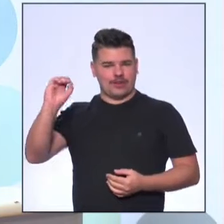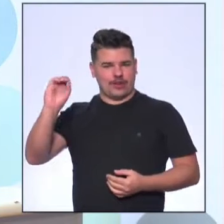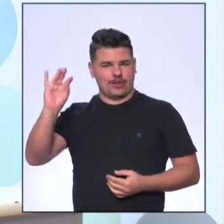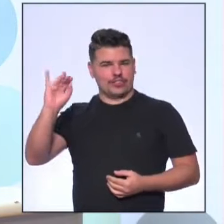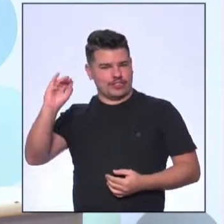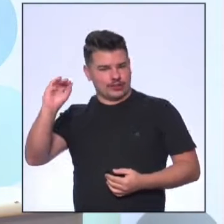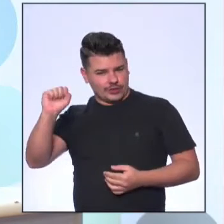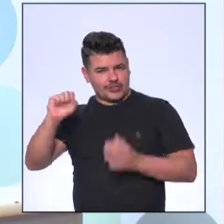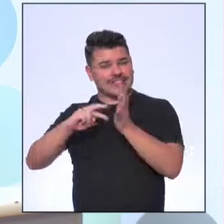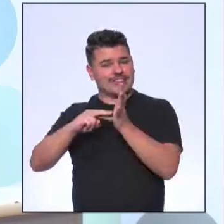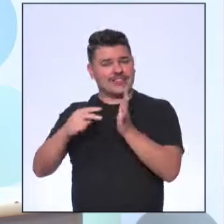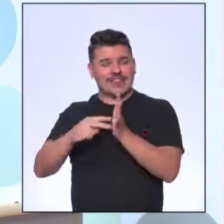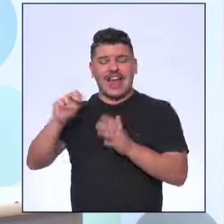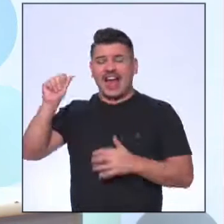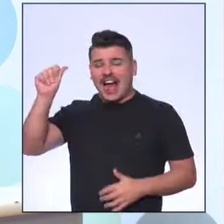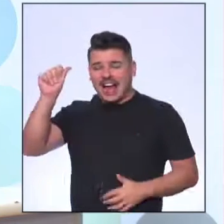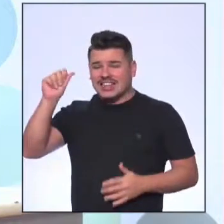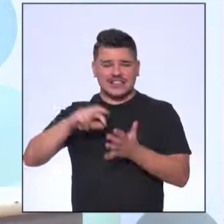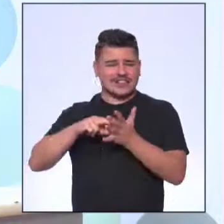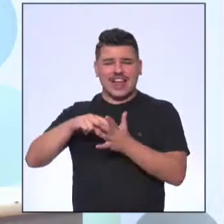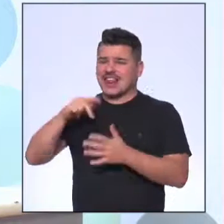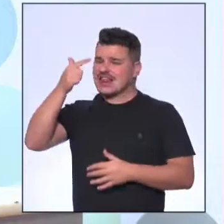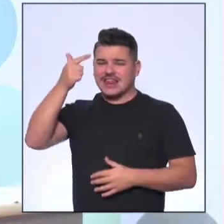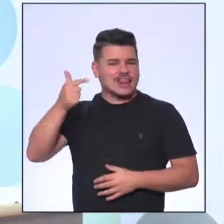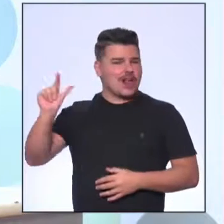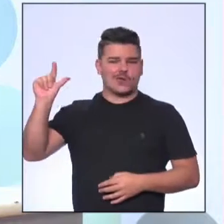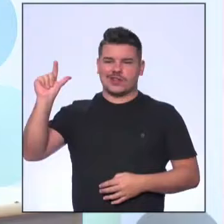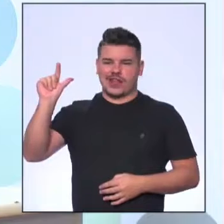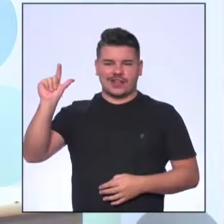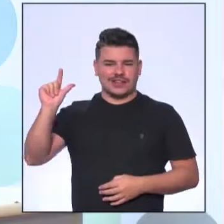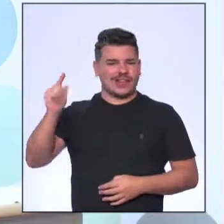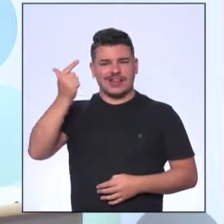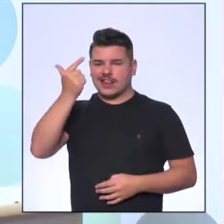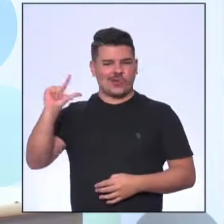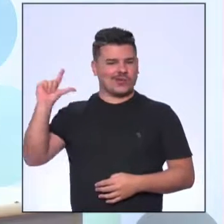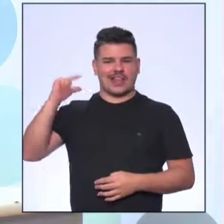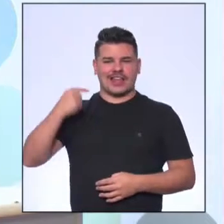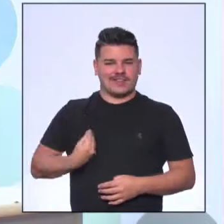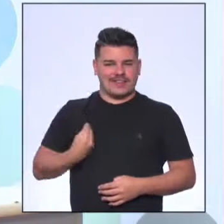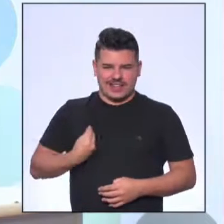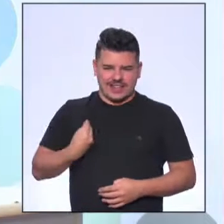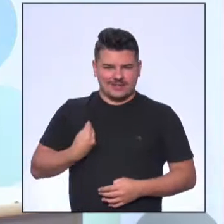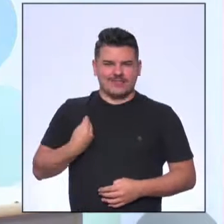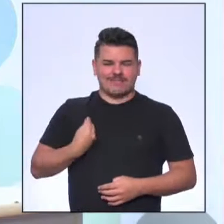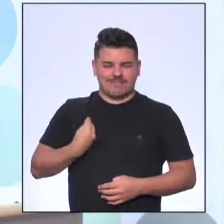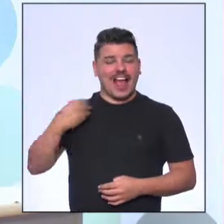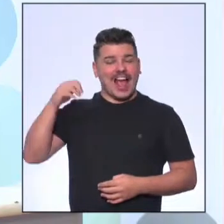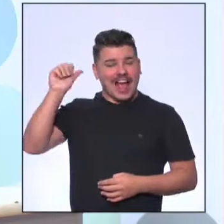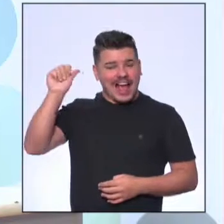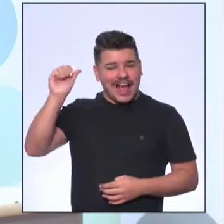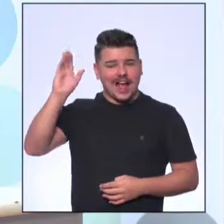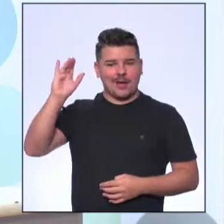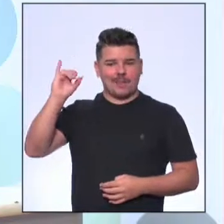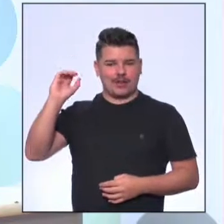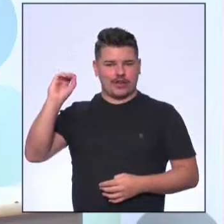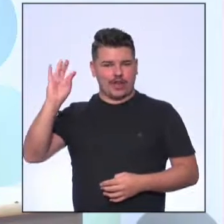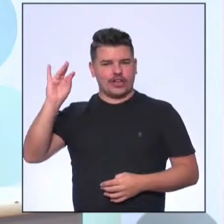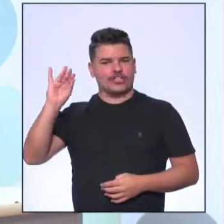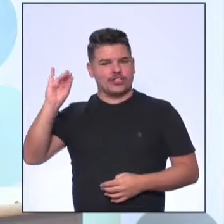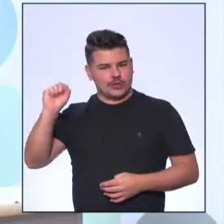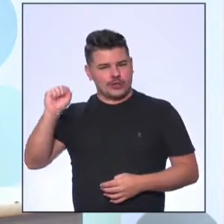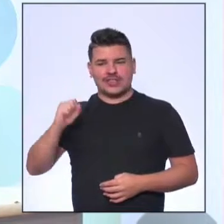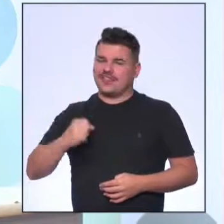falo abióticos, indica que esses fatores não são vivos ou não estão vivos, ok? Então, eu quero que vocês